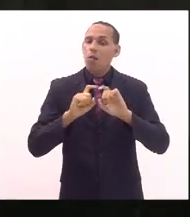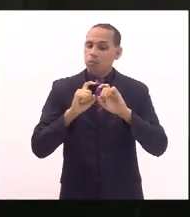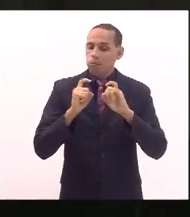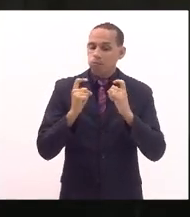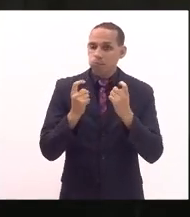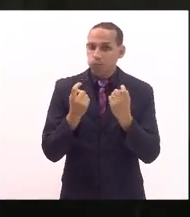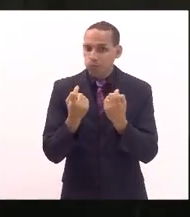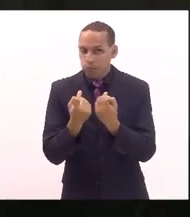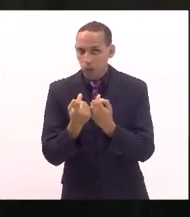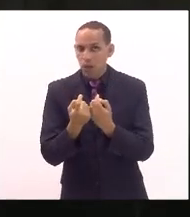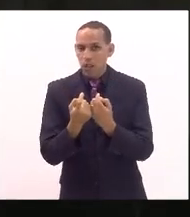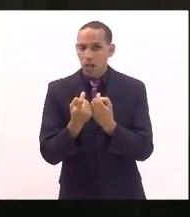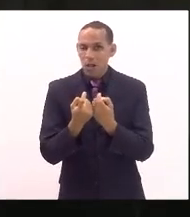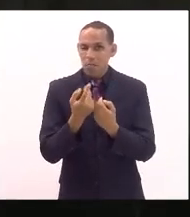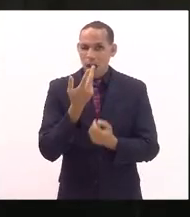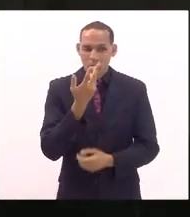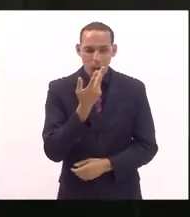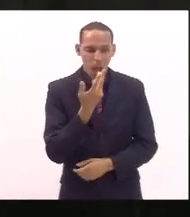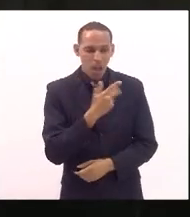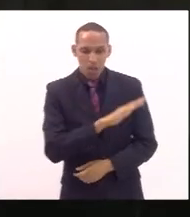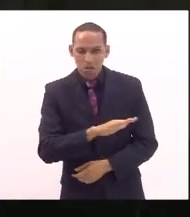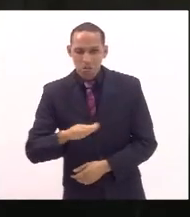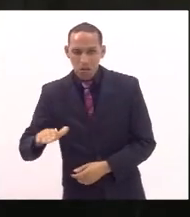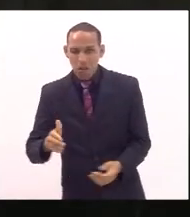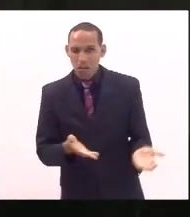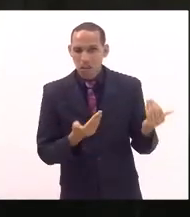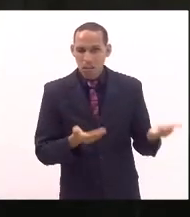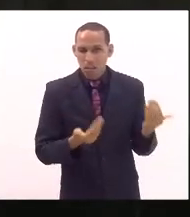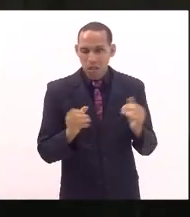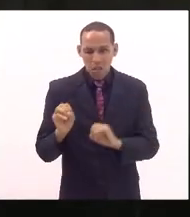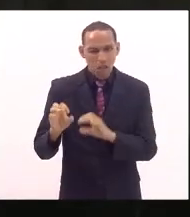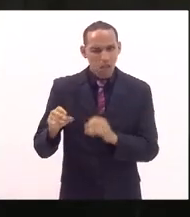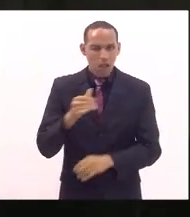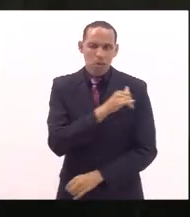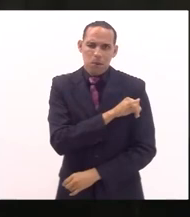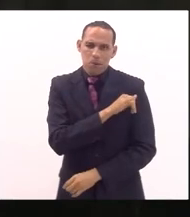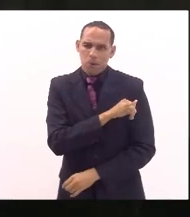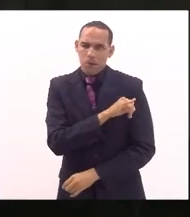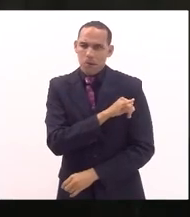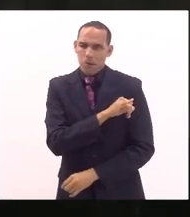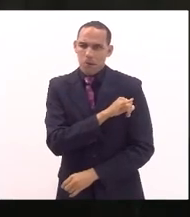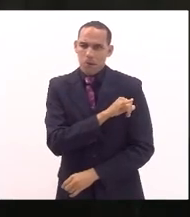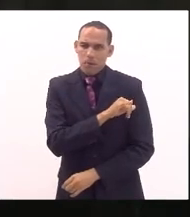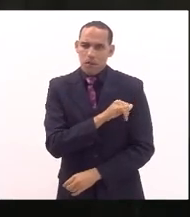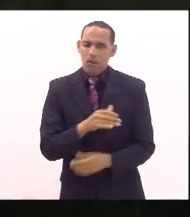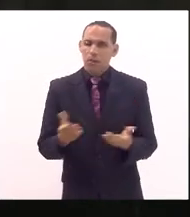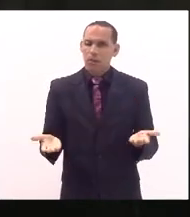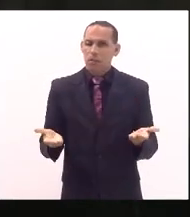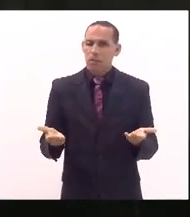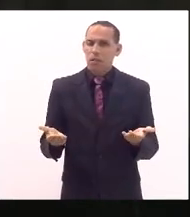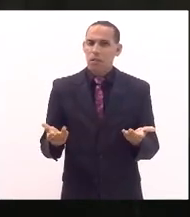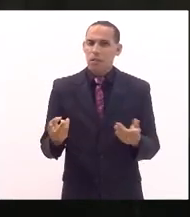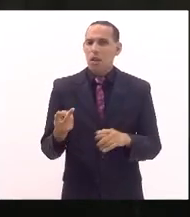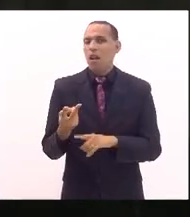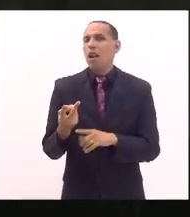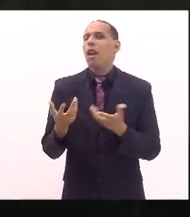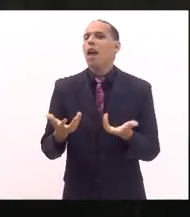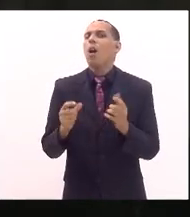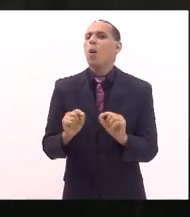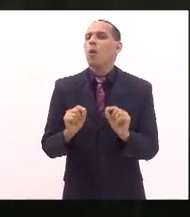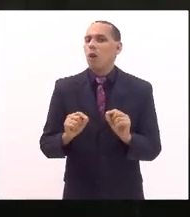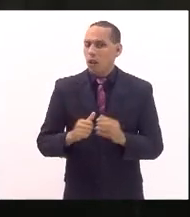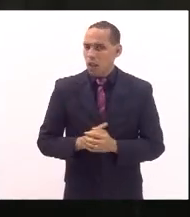sexual para as crianças da Educação do Estado do Rio de Janeiro os vídeos de música com isso